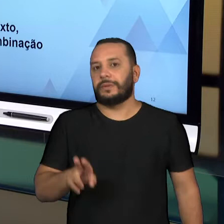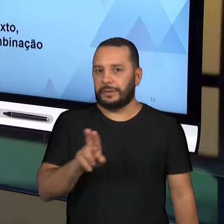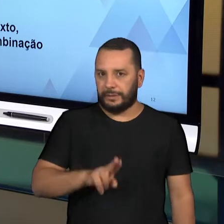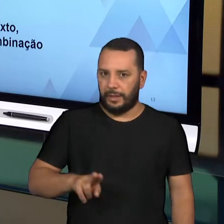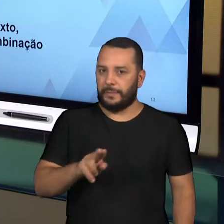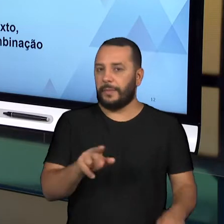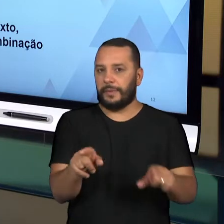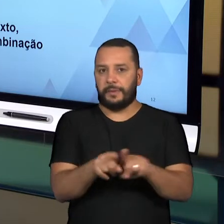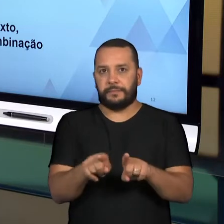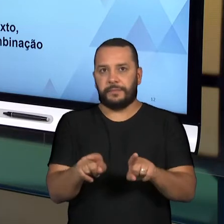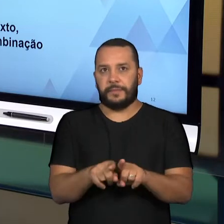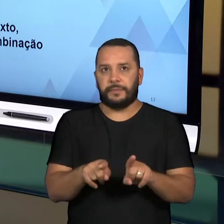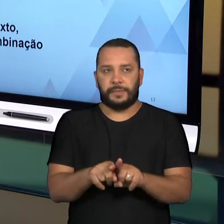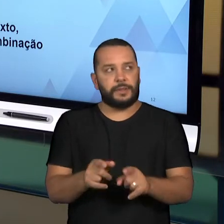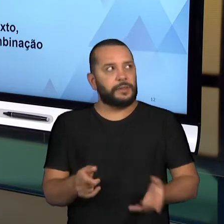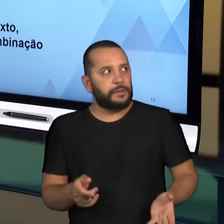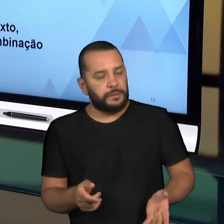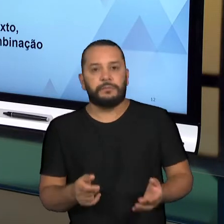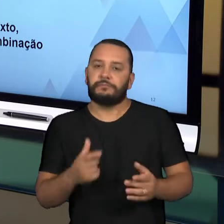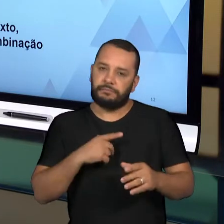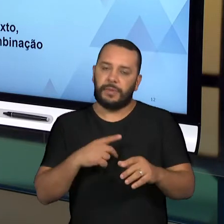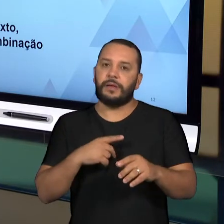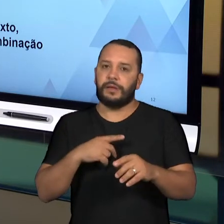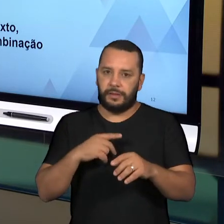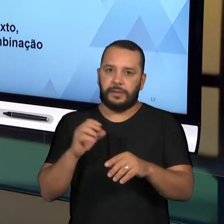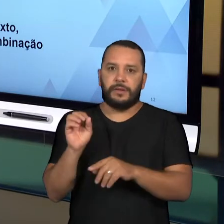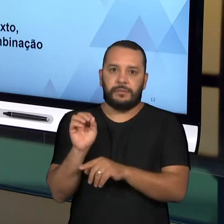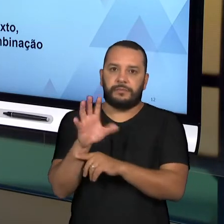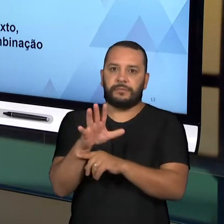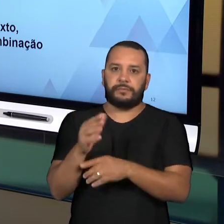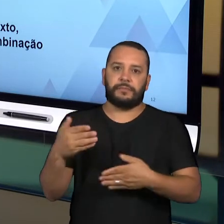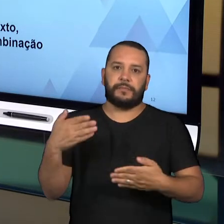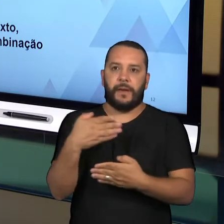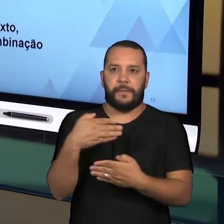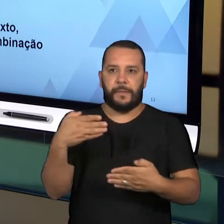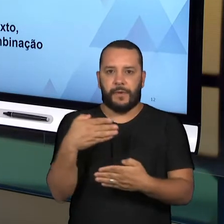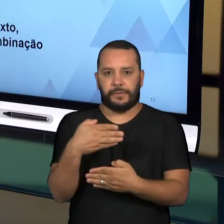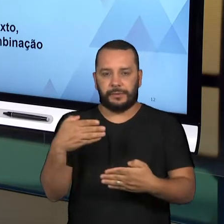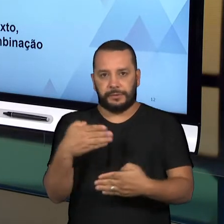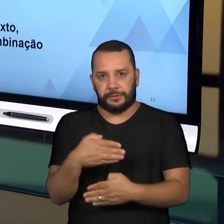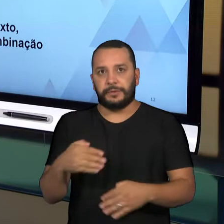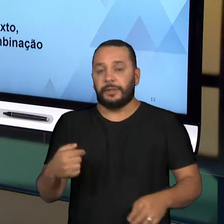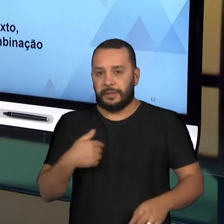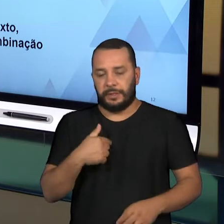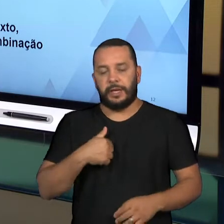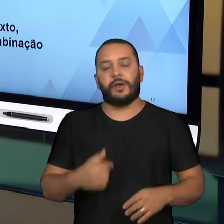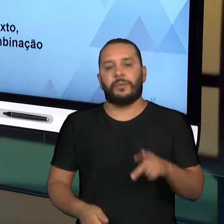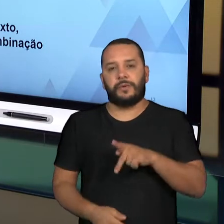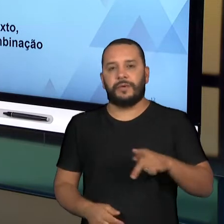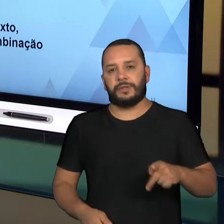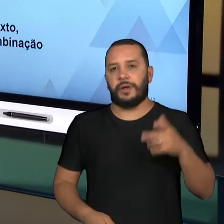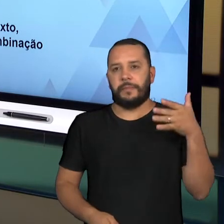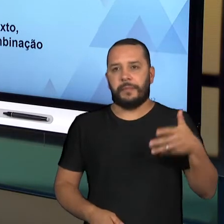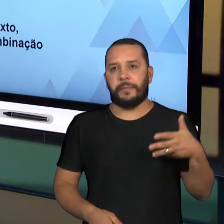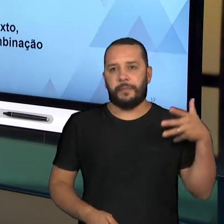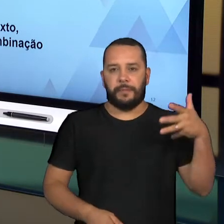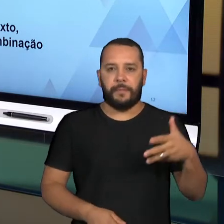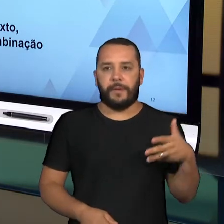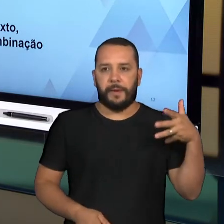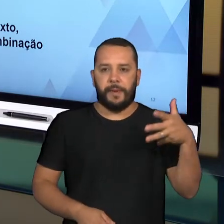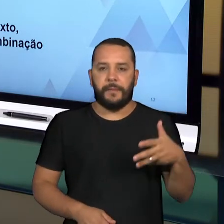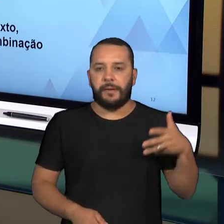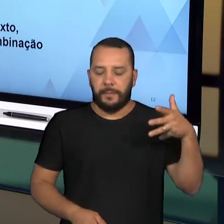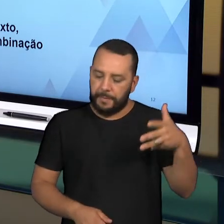como essa vídeo aula aqui que tem a projeção de dos slides e eu encontro professora conversando dialogando